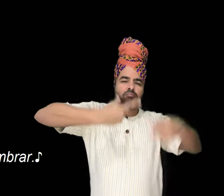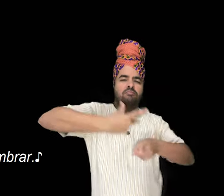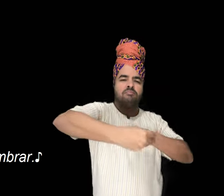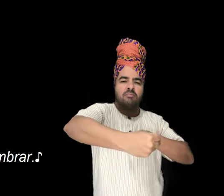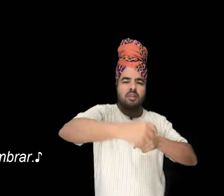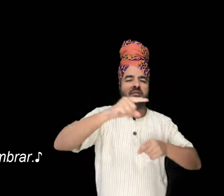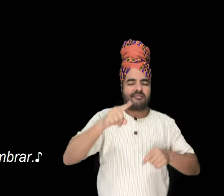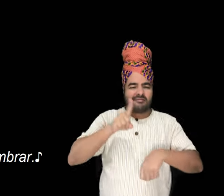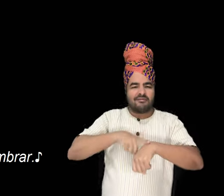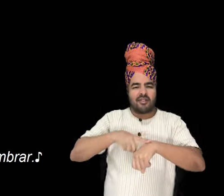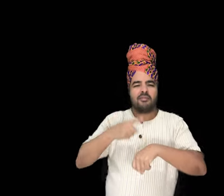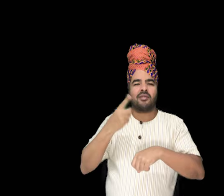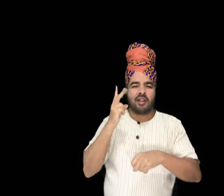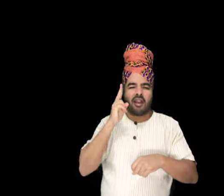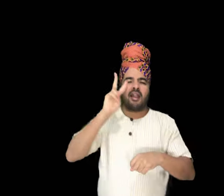lembrar